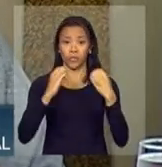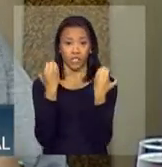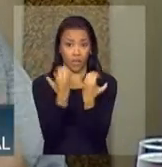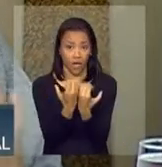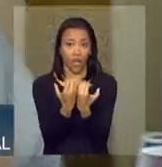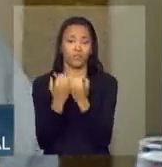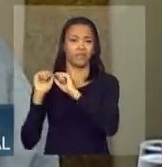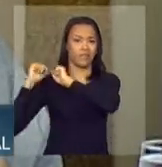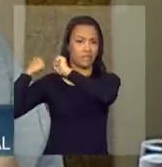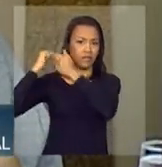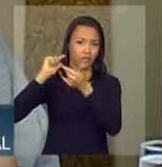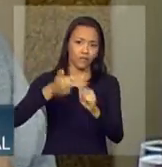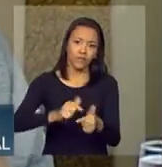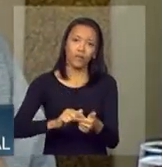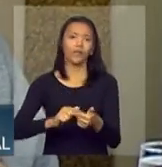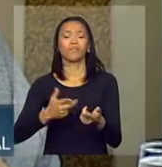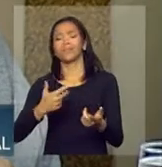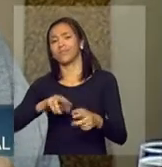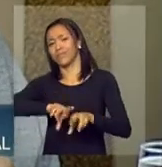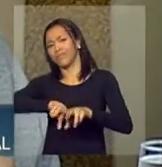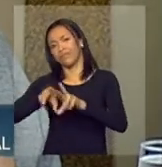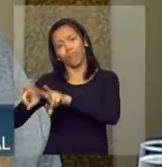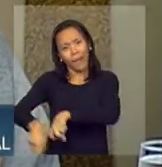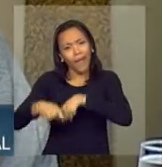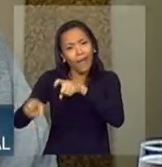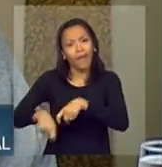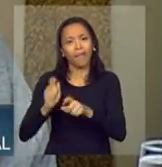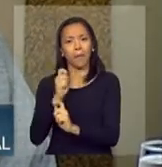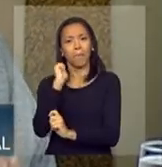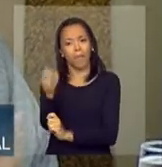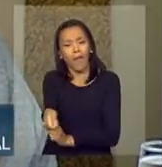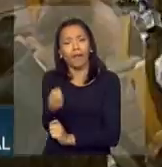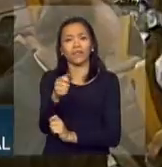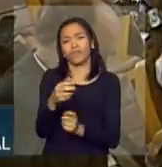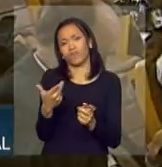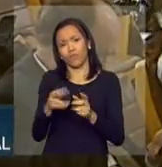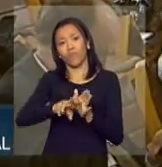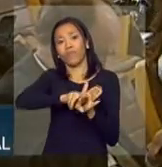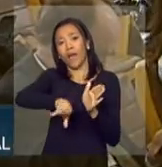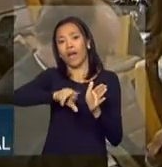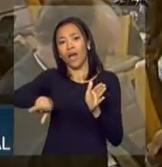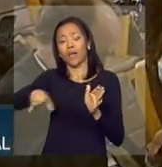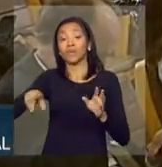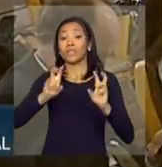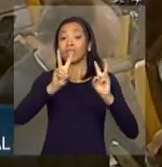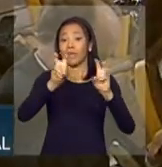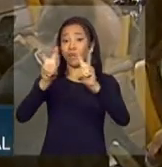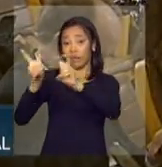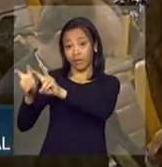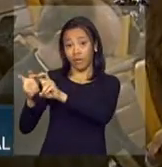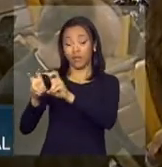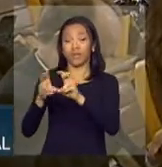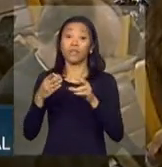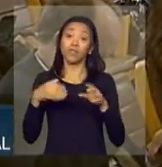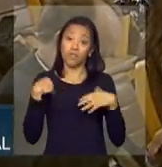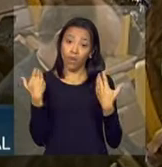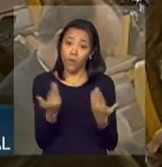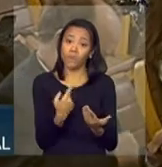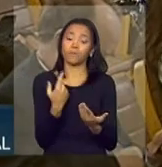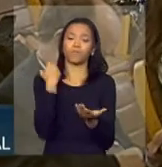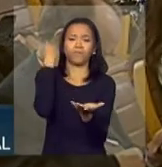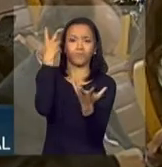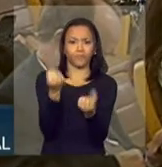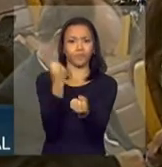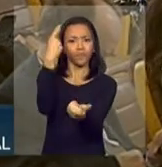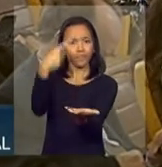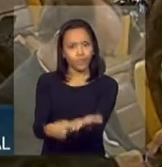pesca artesanal, enfim, foram temas que fomos conversando sobre eles e assumindo esse compromisso de mantê-los